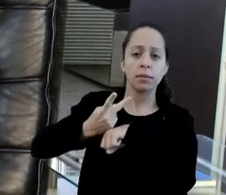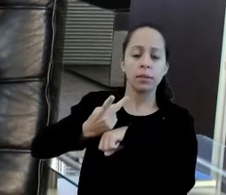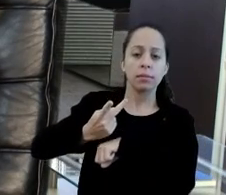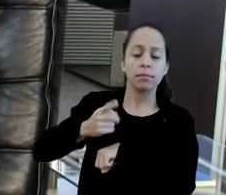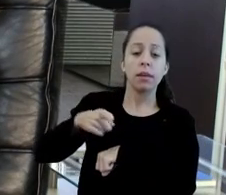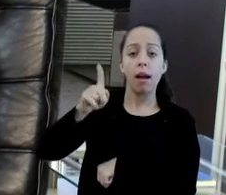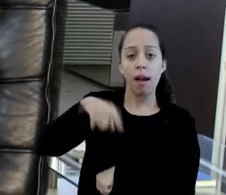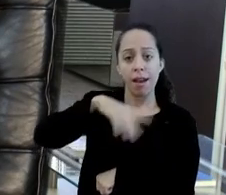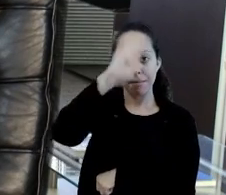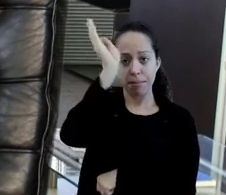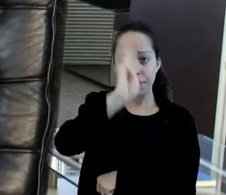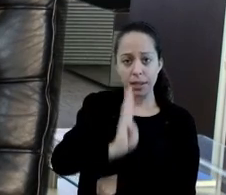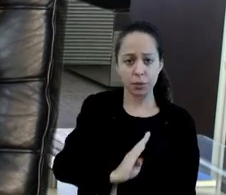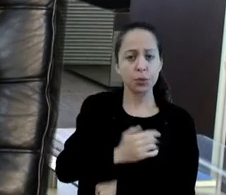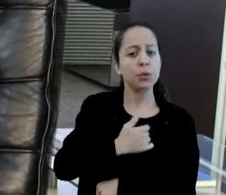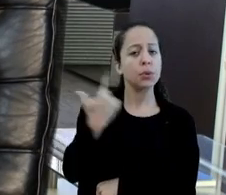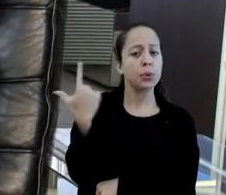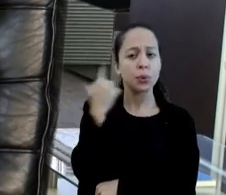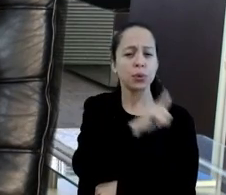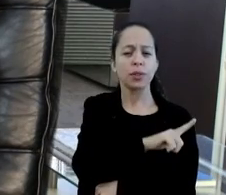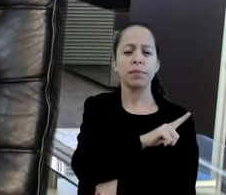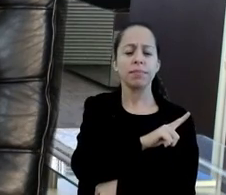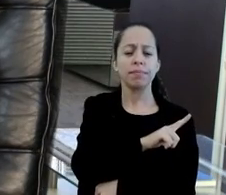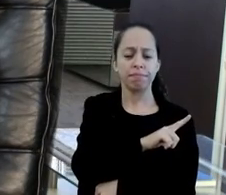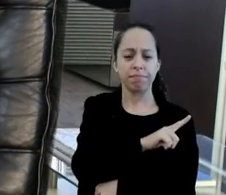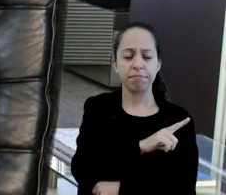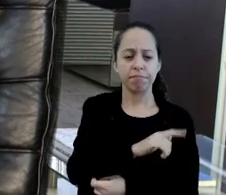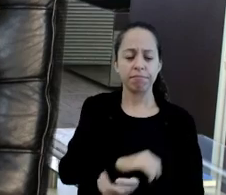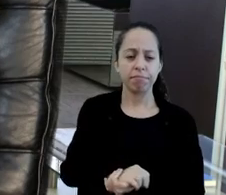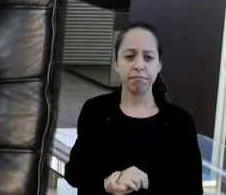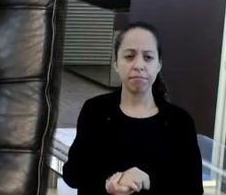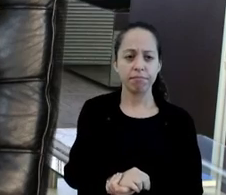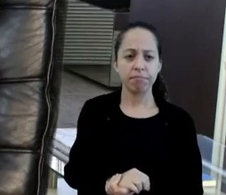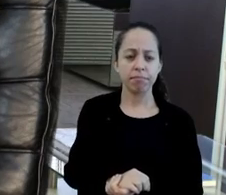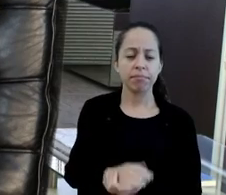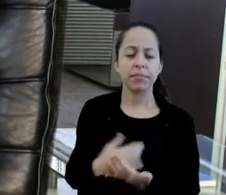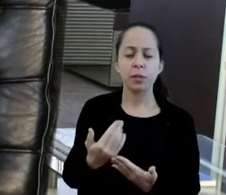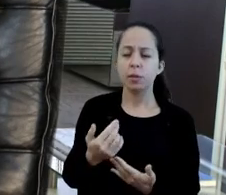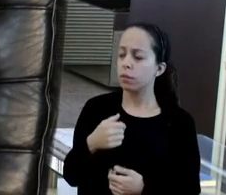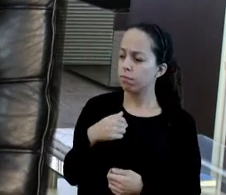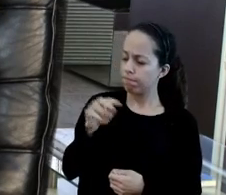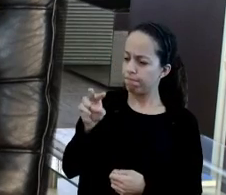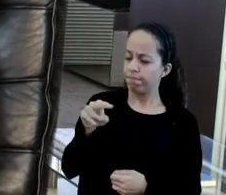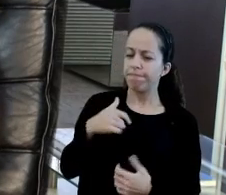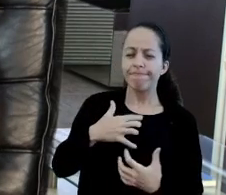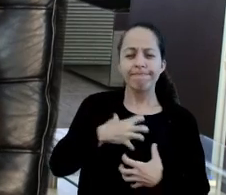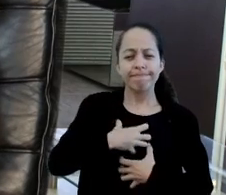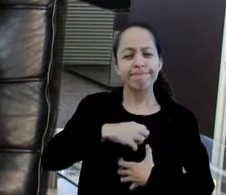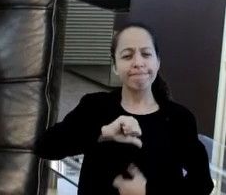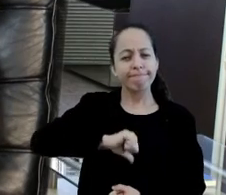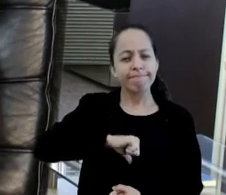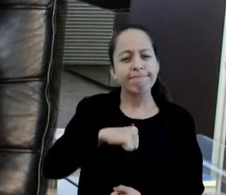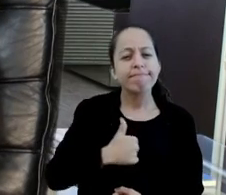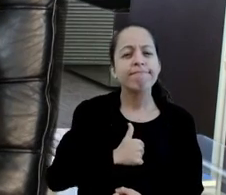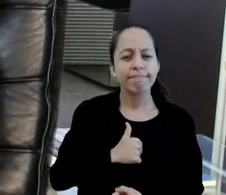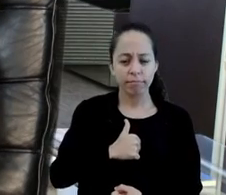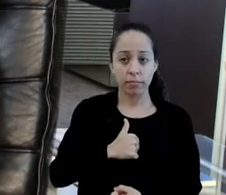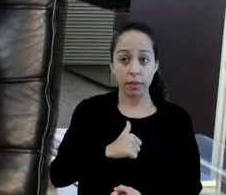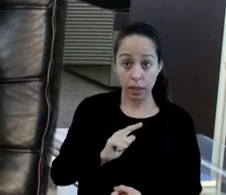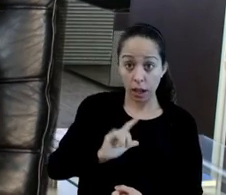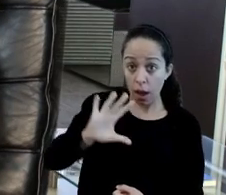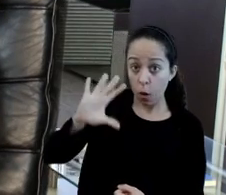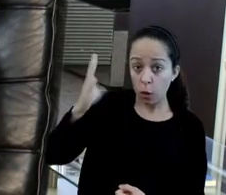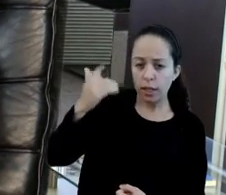Brasil. Então, gente, isso me deu um estímulo tão grande. A tudo que acontece, eu registro.